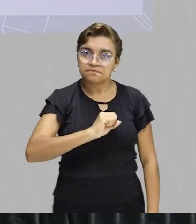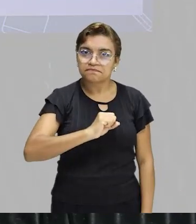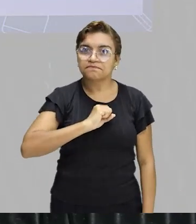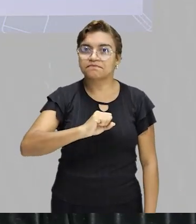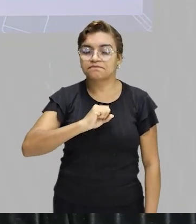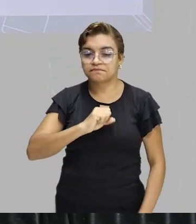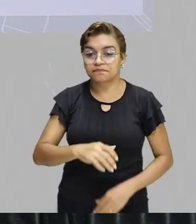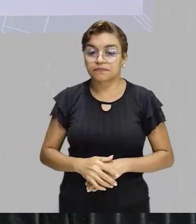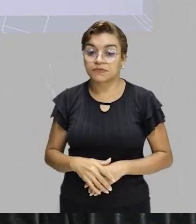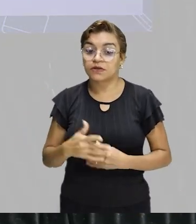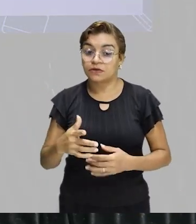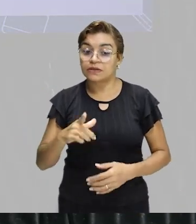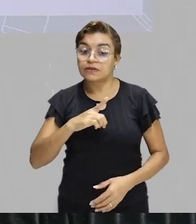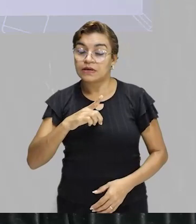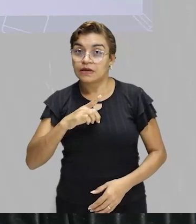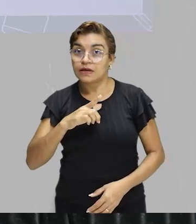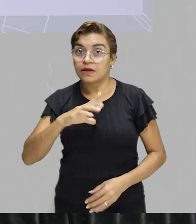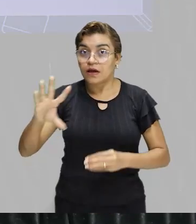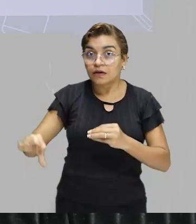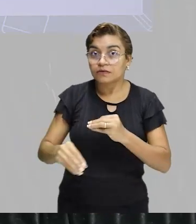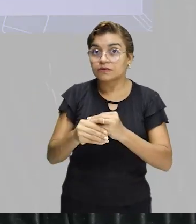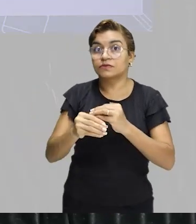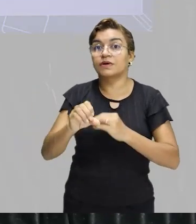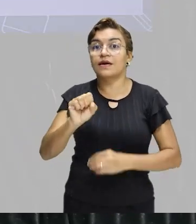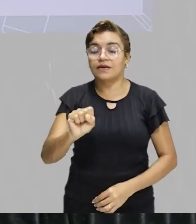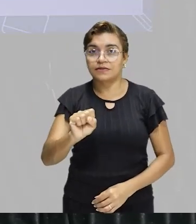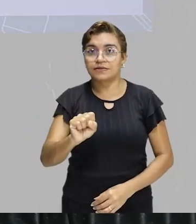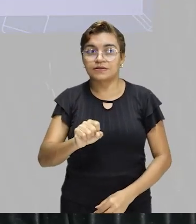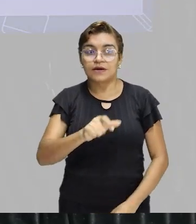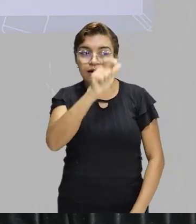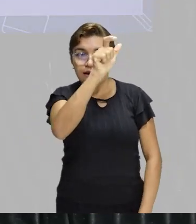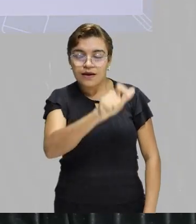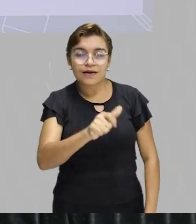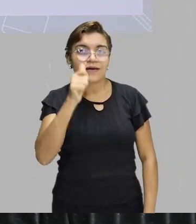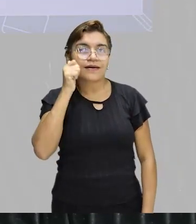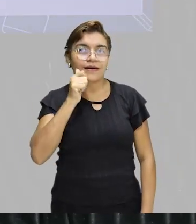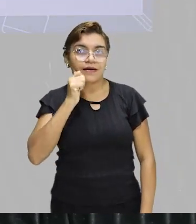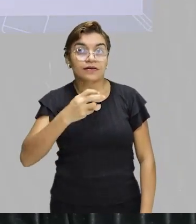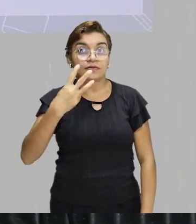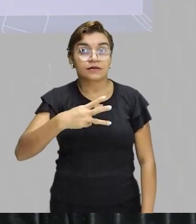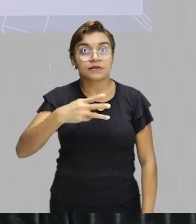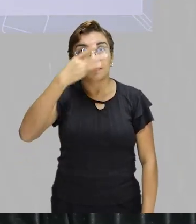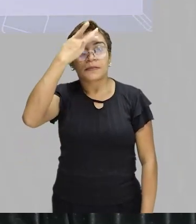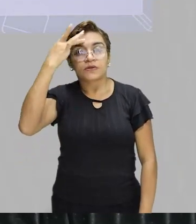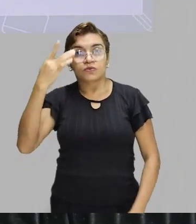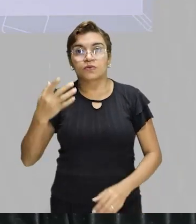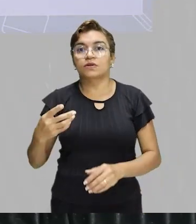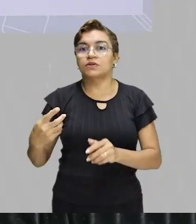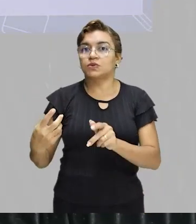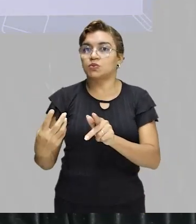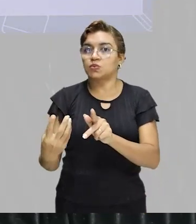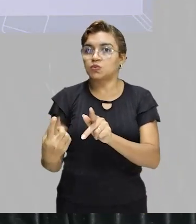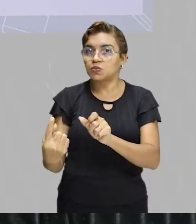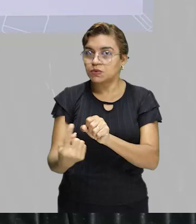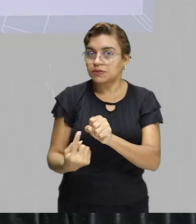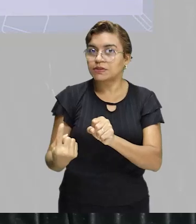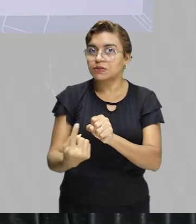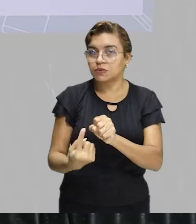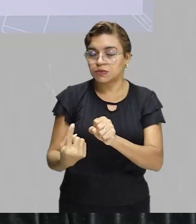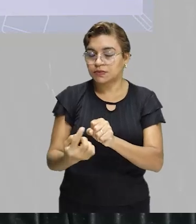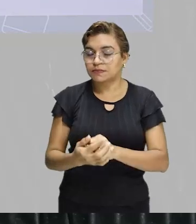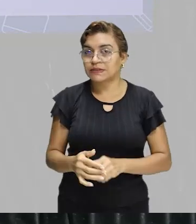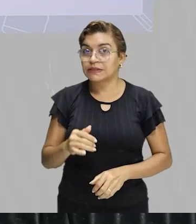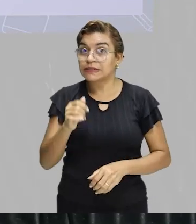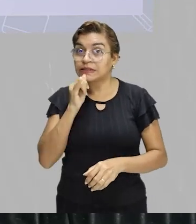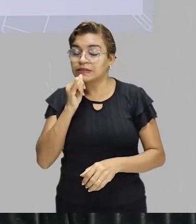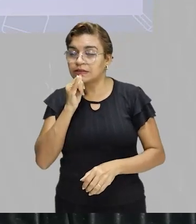S, porque quem pratica a ação é ela, terceira pessoa do singular. Tá? Não se esqueça disso. Quando a gente fala de conjugação